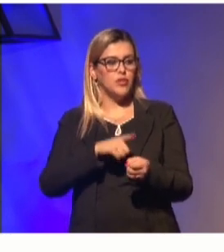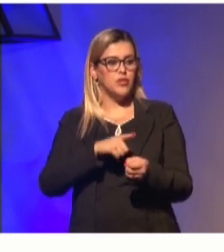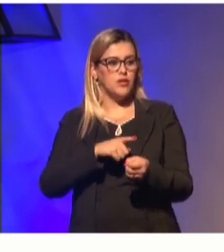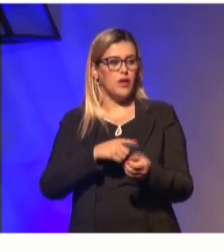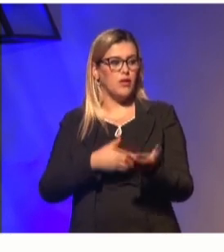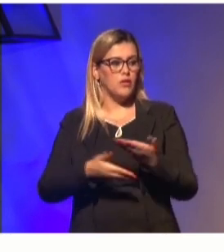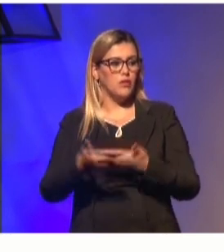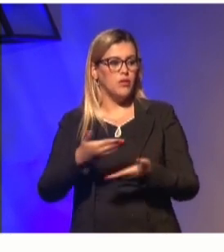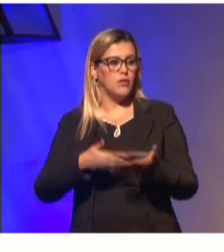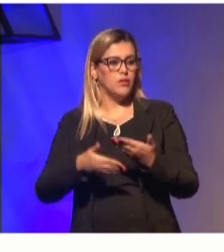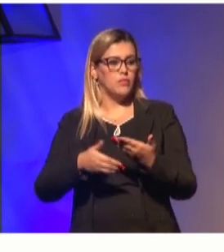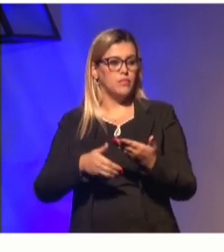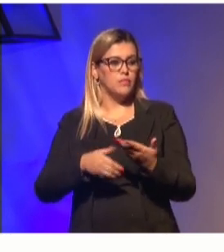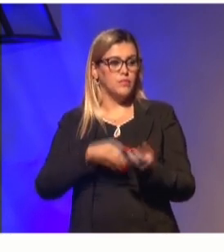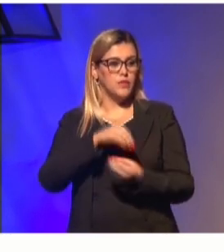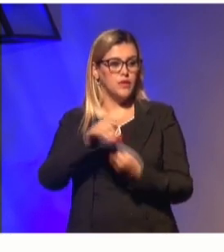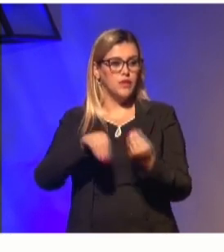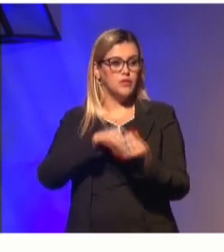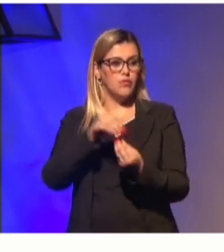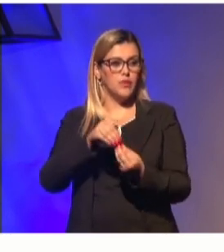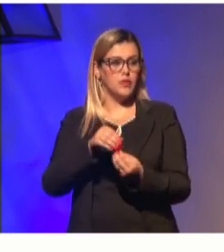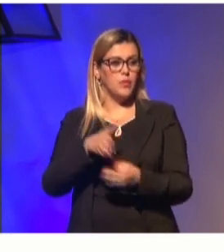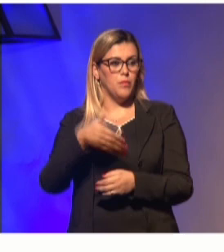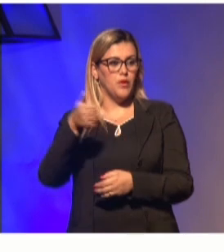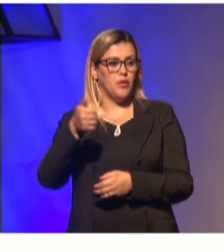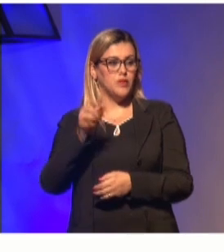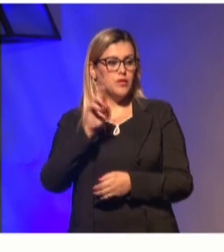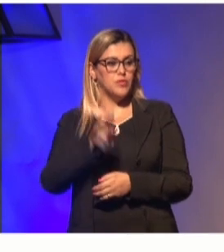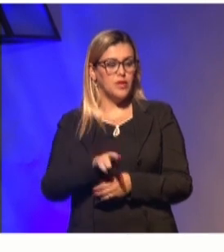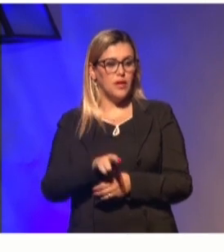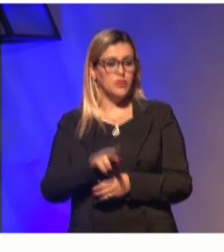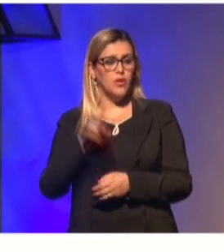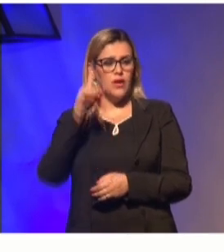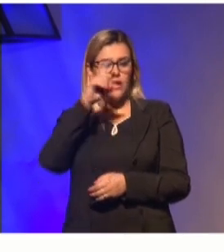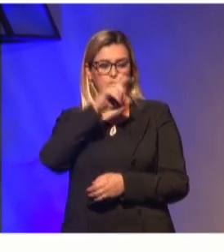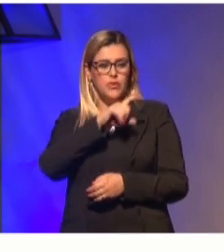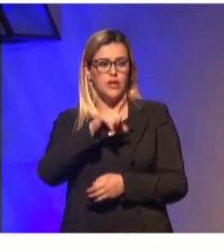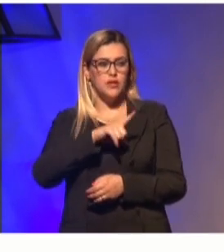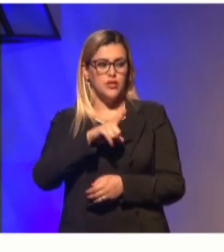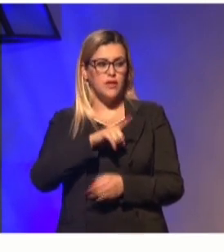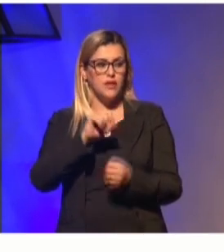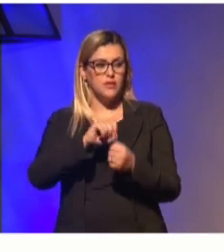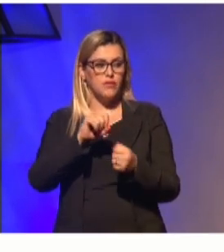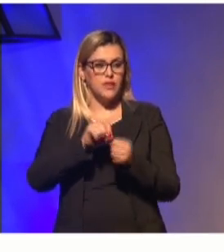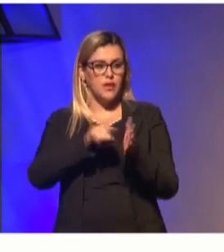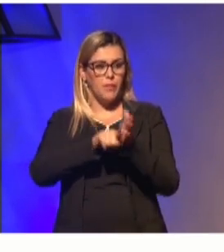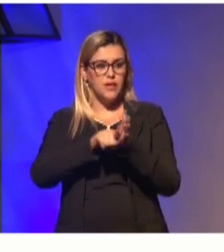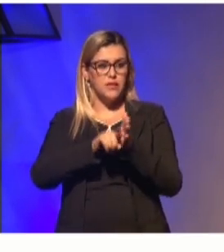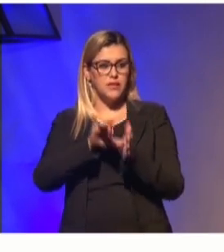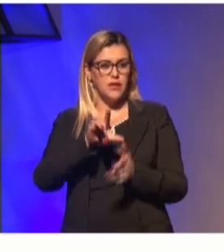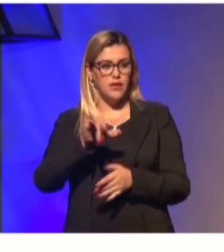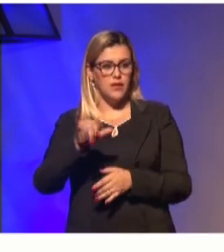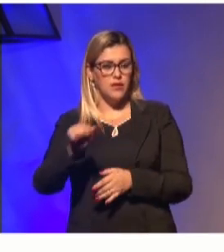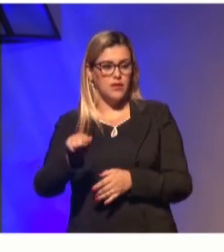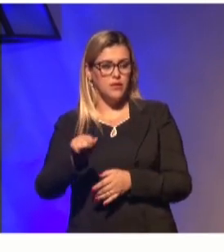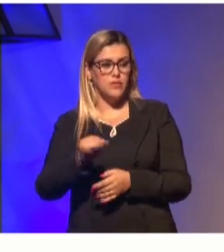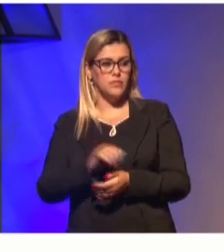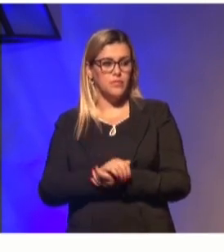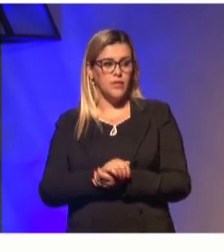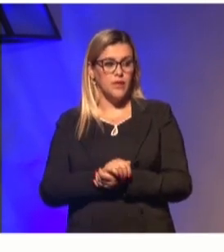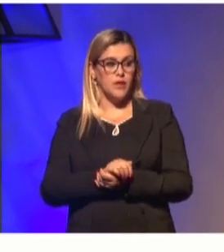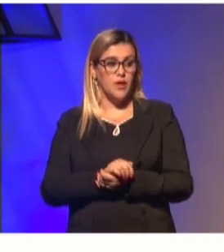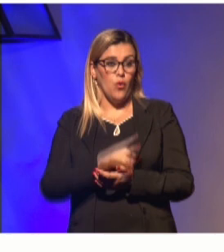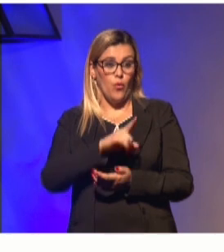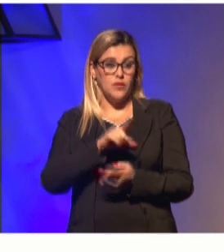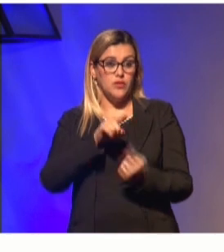envolvimento cortical, buscando aí melhores resultados. E a dificuldade, muitas vezes, em se fazer pesquisa clínica com lesão do sistema